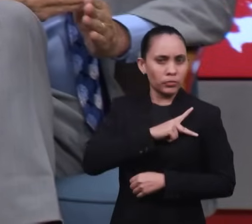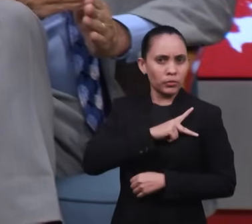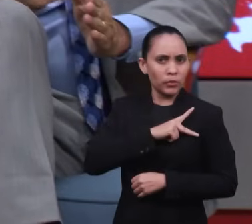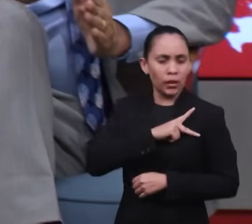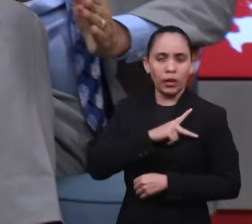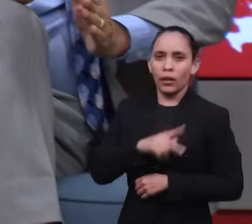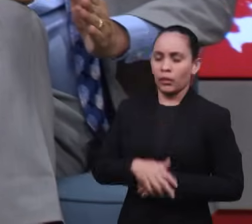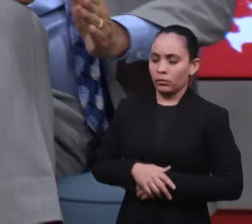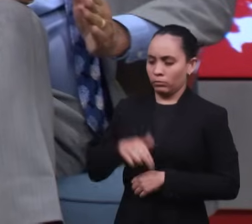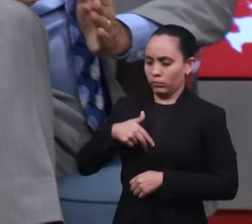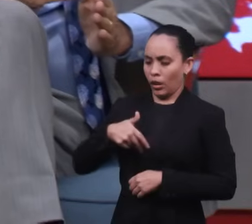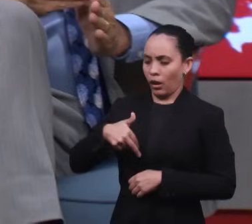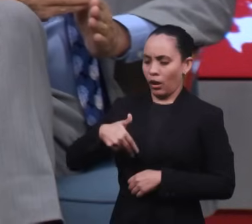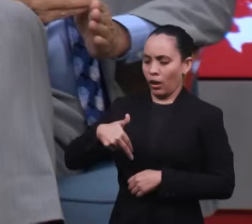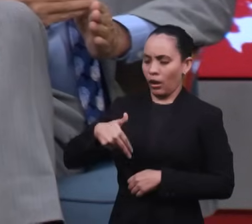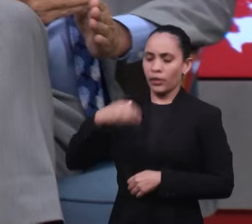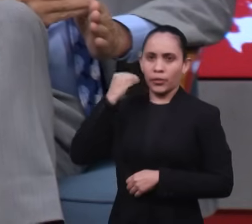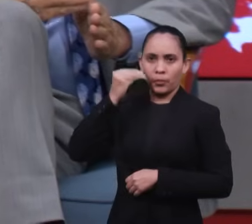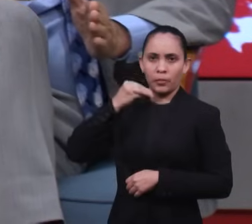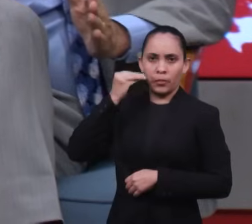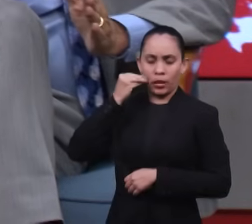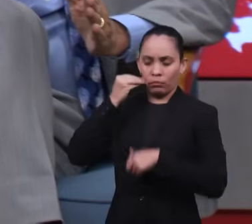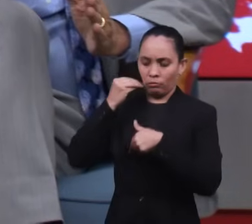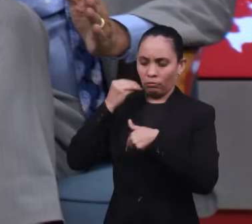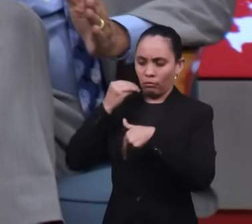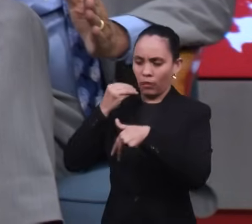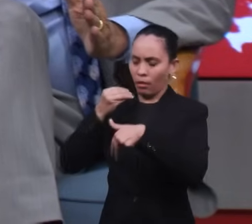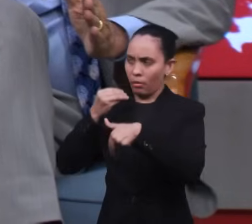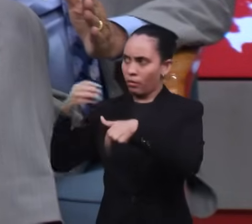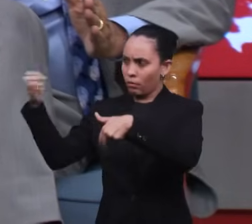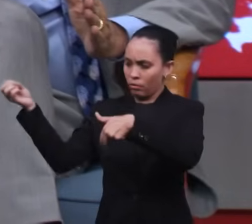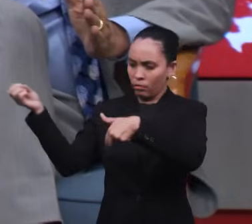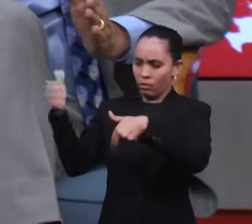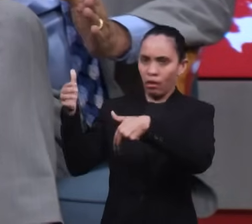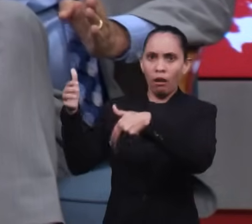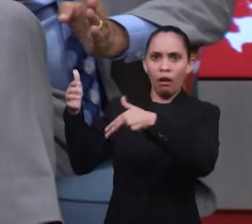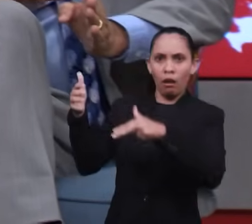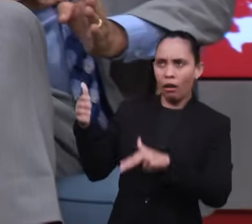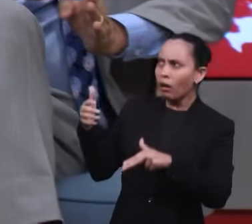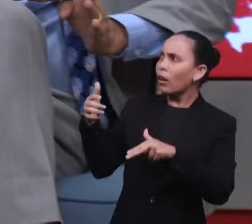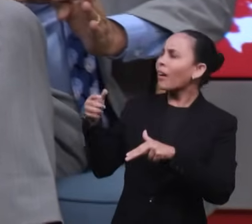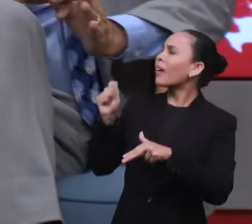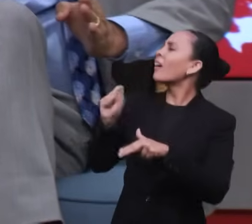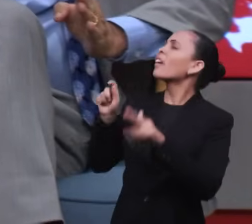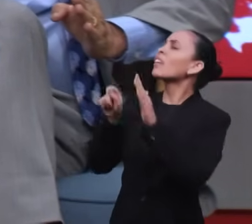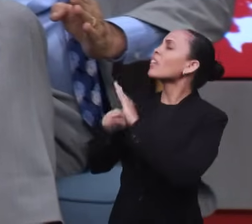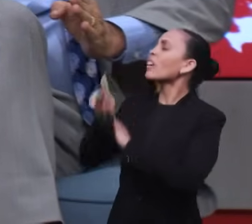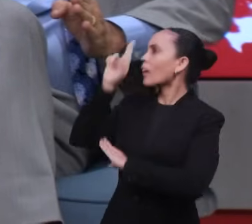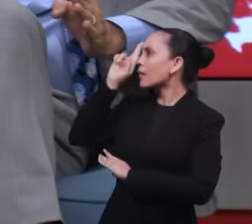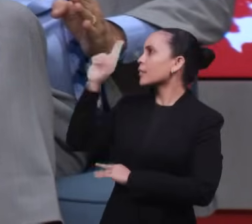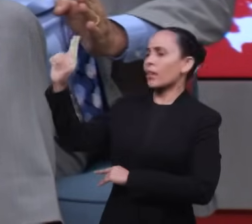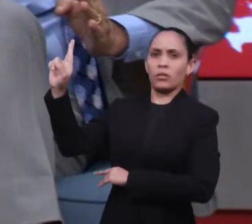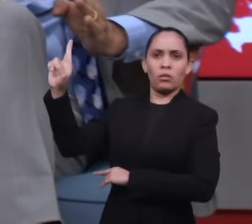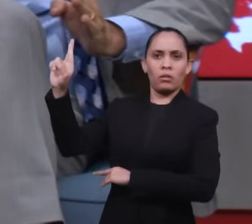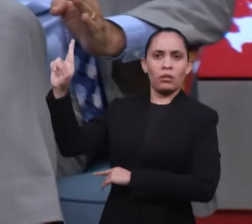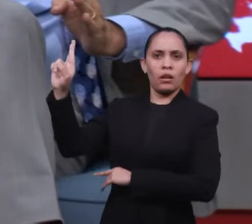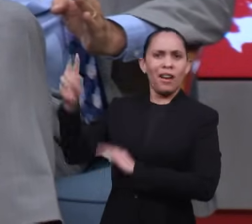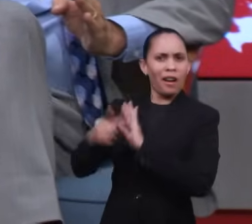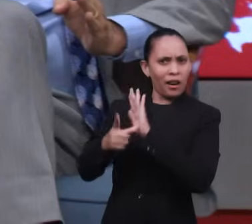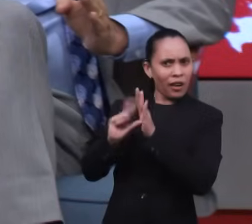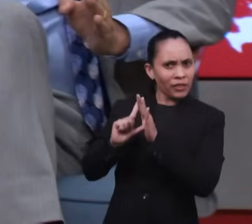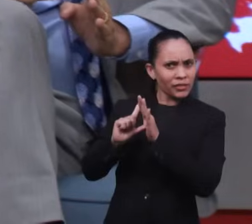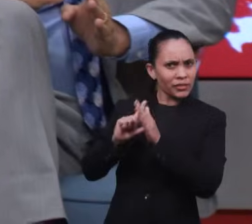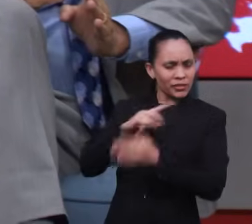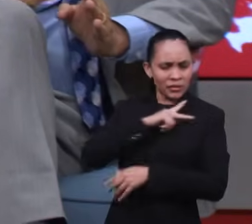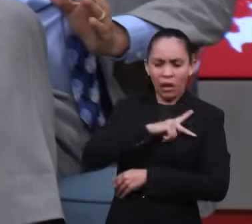quem tu persegues. Quem és tu? Eu sou Jesus a quem tu persegues. Então quem que ele perseguia? Ele perseguia Jesus, o